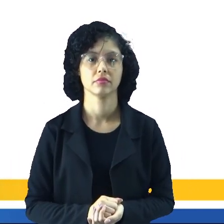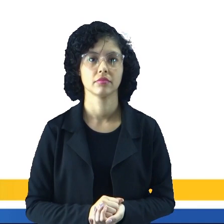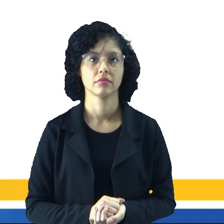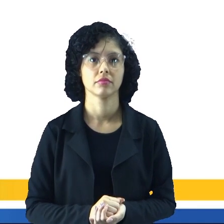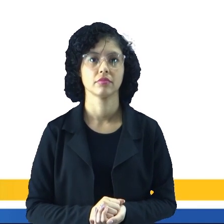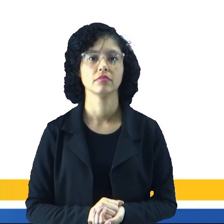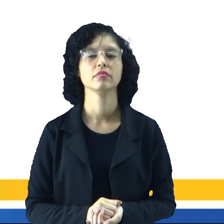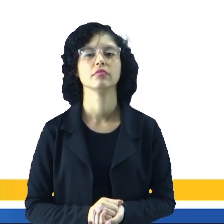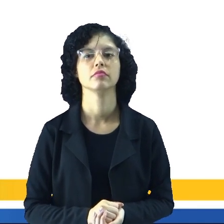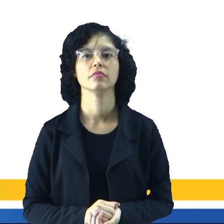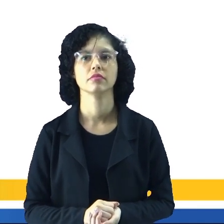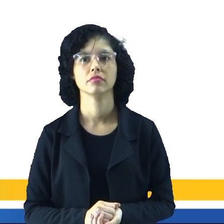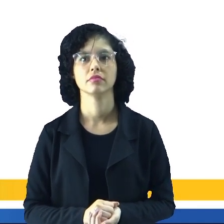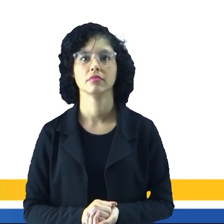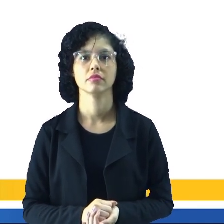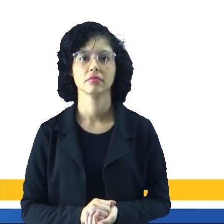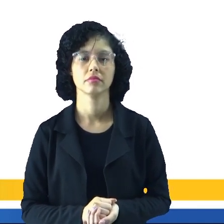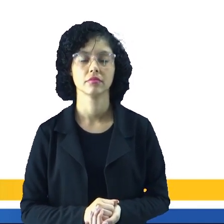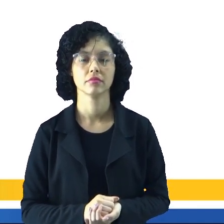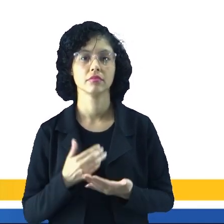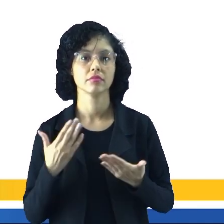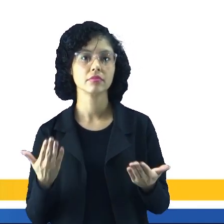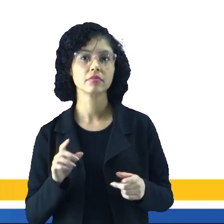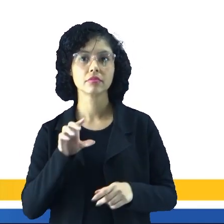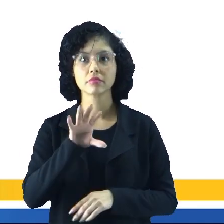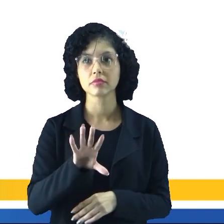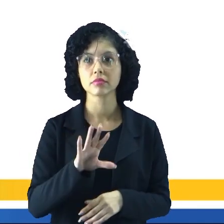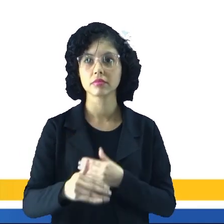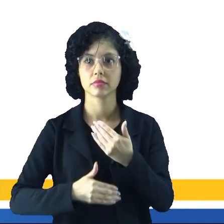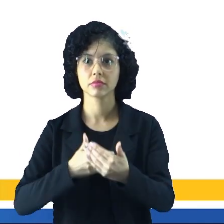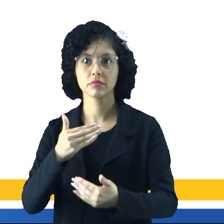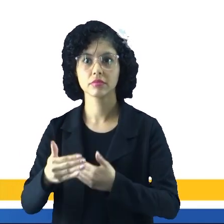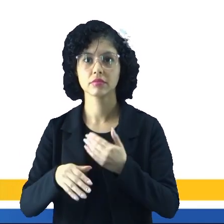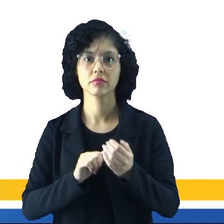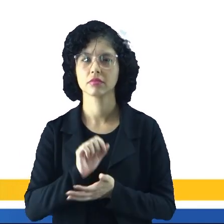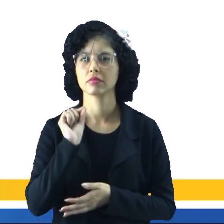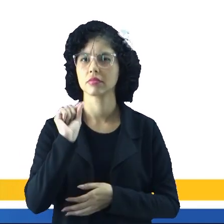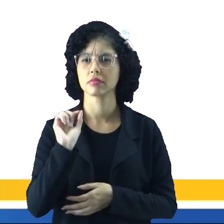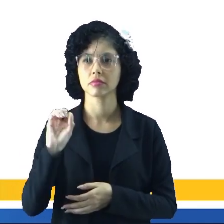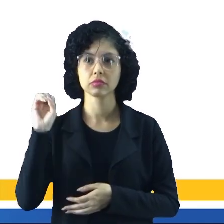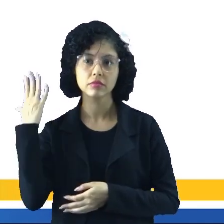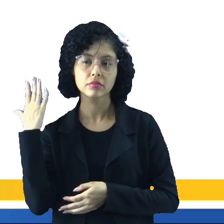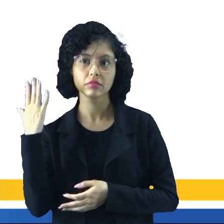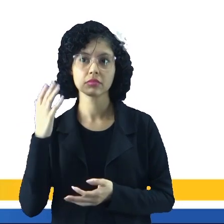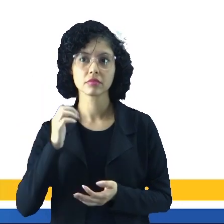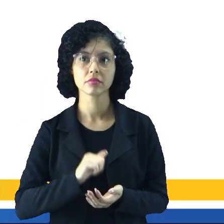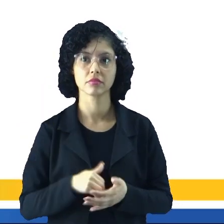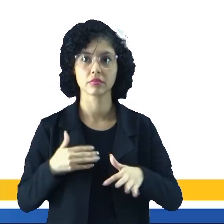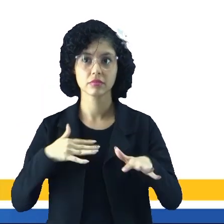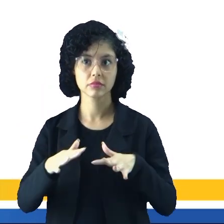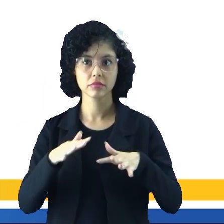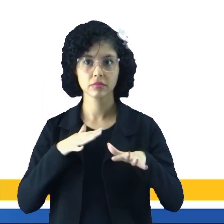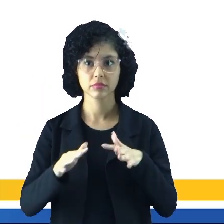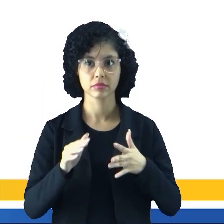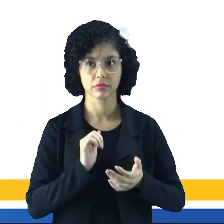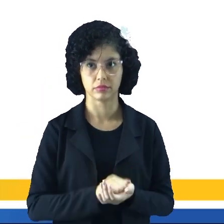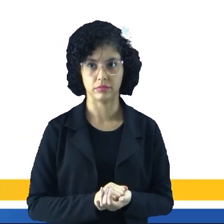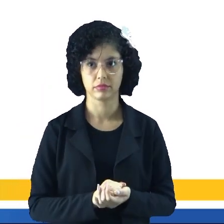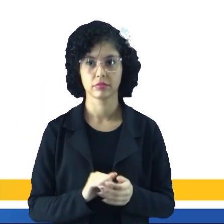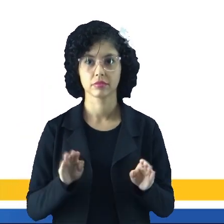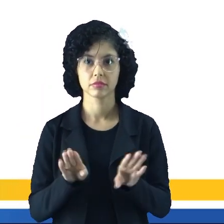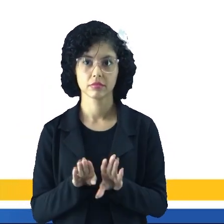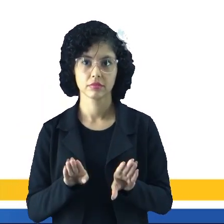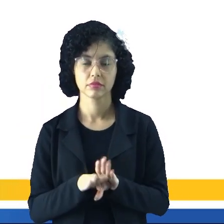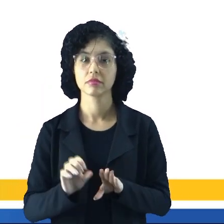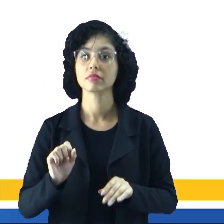Ele passou, se esfregou na perna do seu dono. Nesse processo, o que que vai acontecer? Movimentação de elétrons,